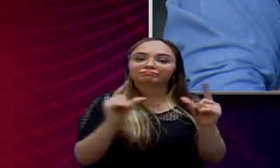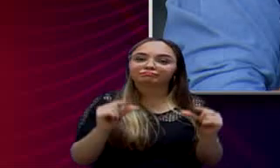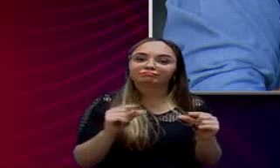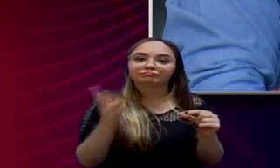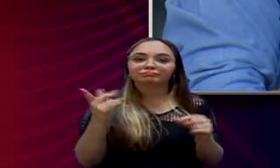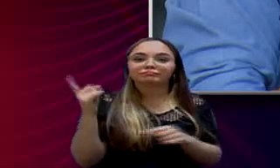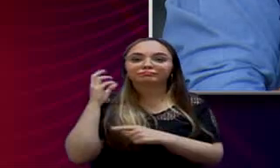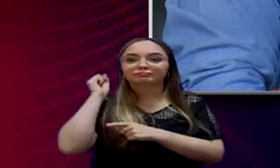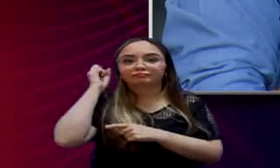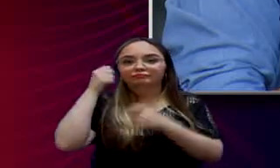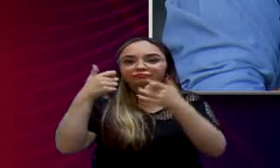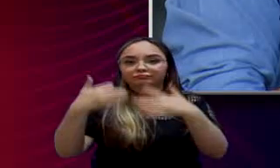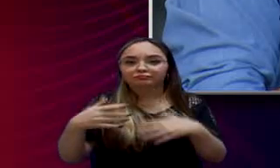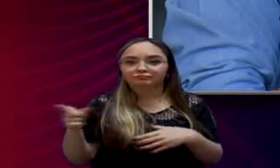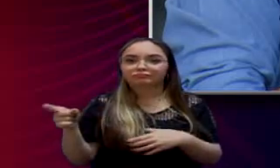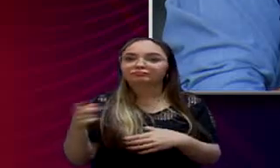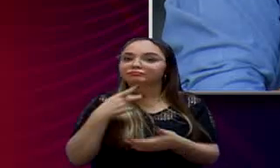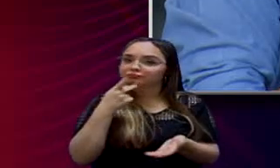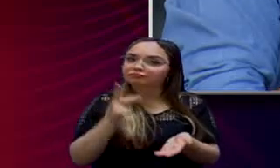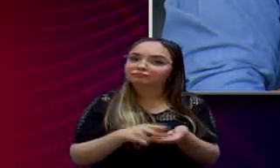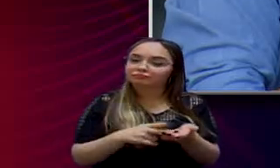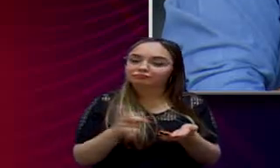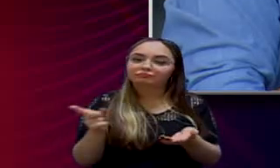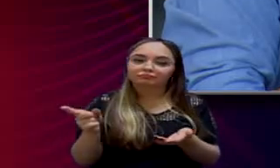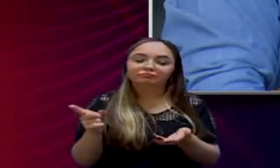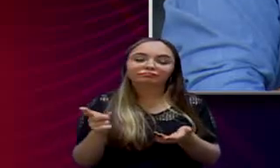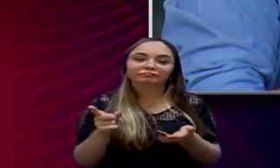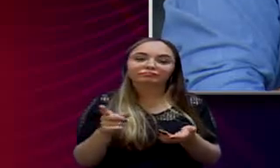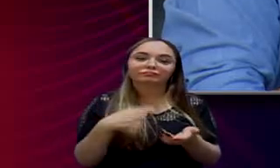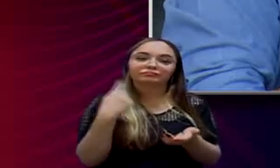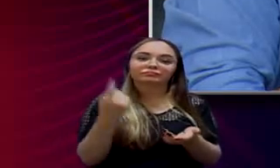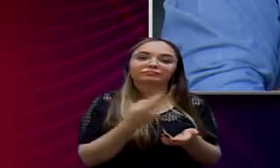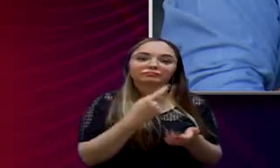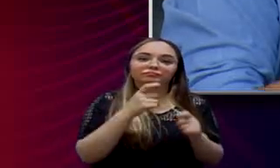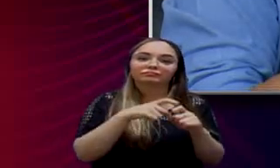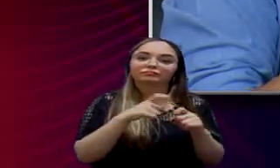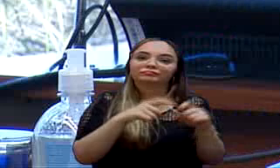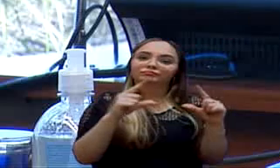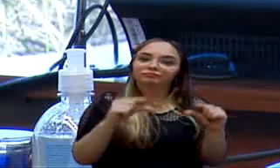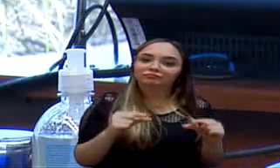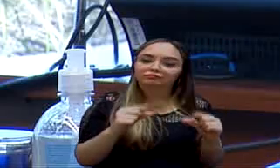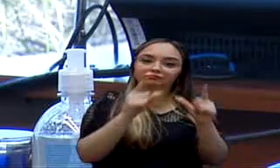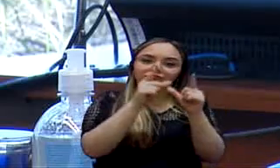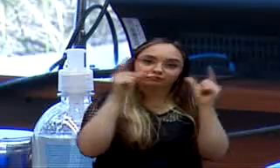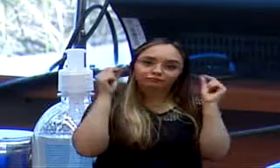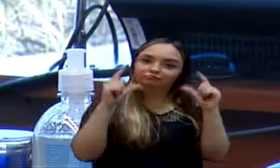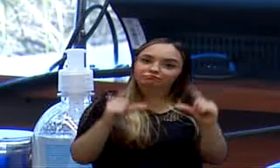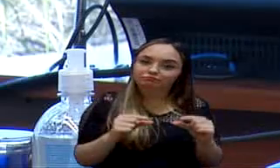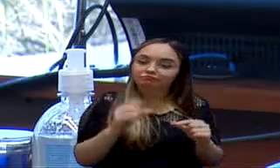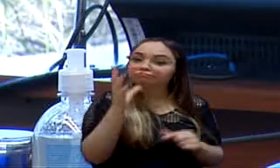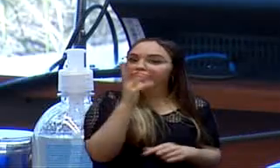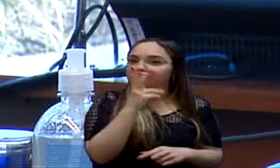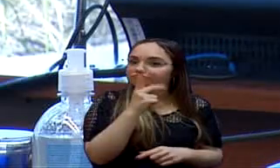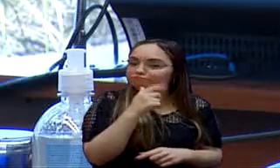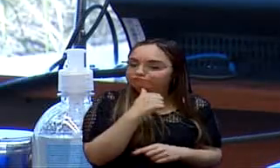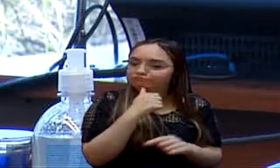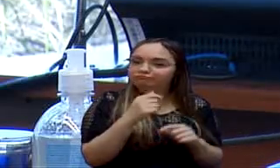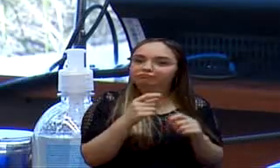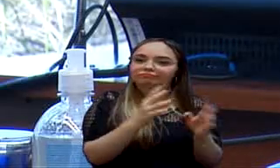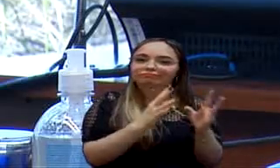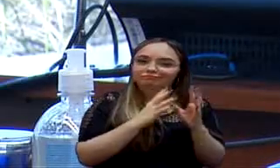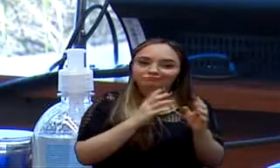Fernanda fala é uma voz corrente com relação à discredenciamento de médicos demora no atendimento demora